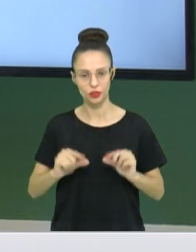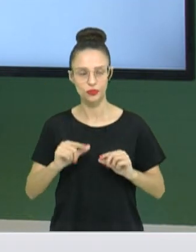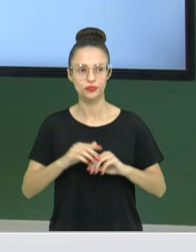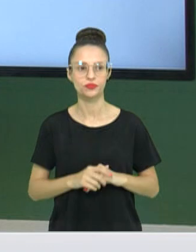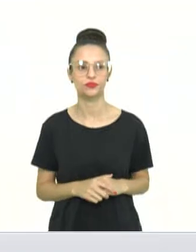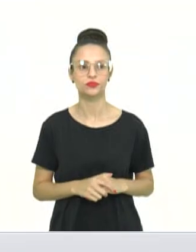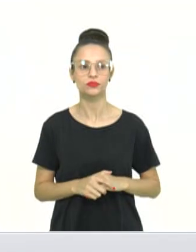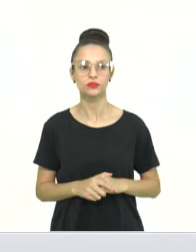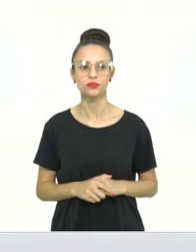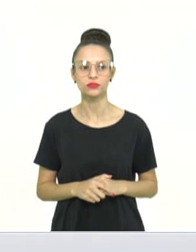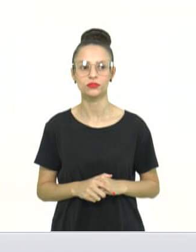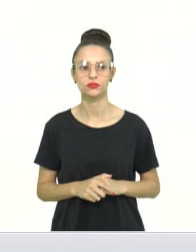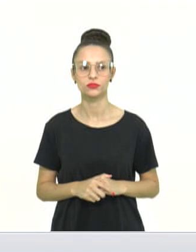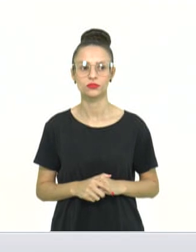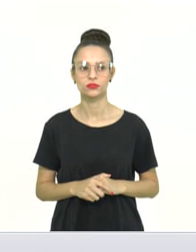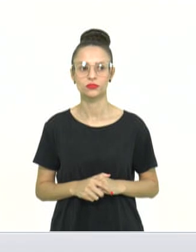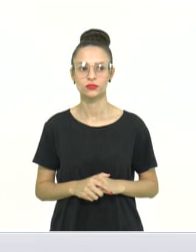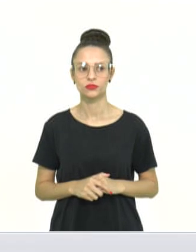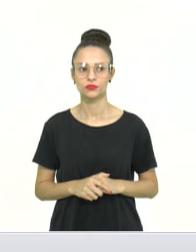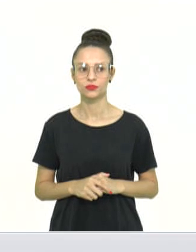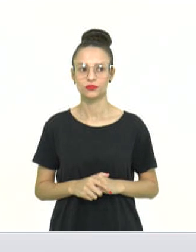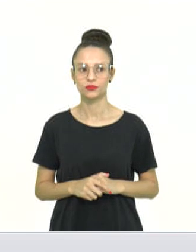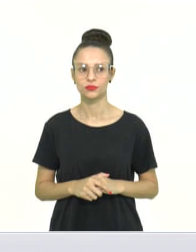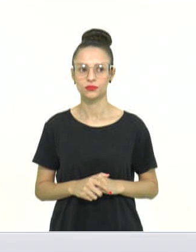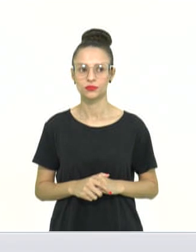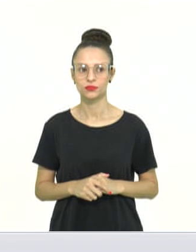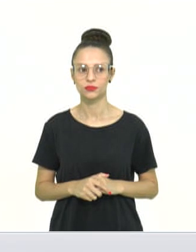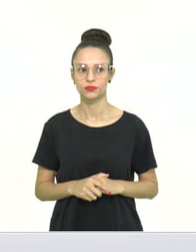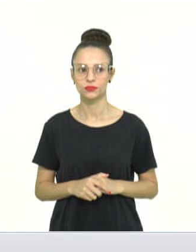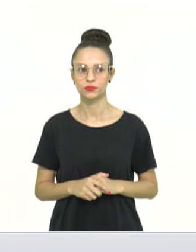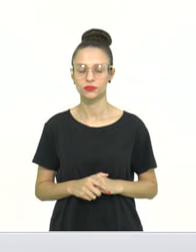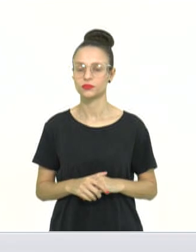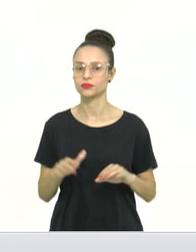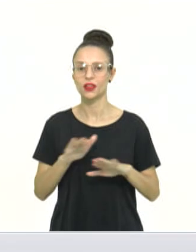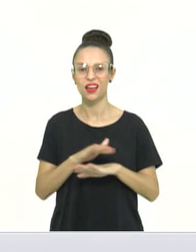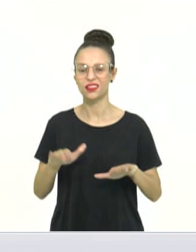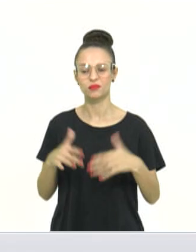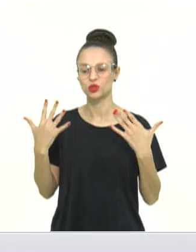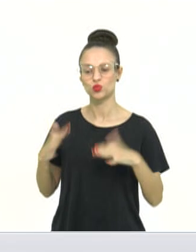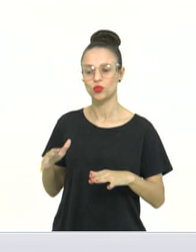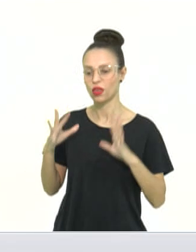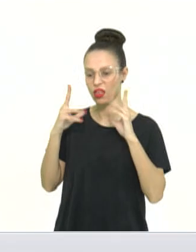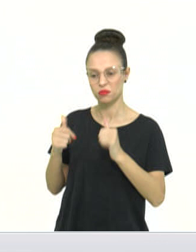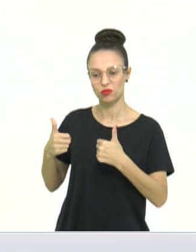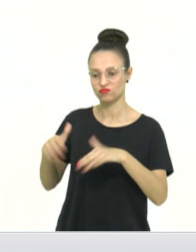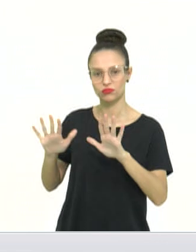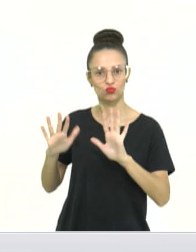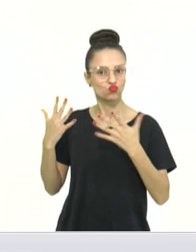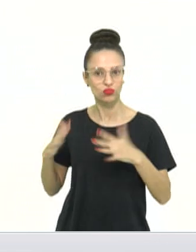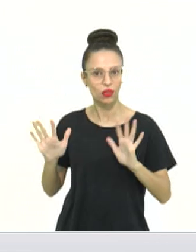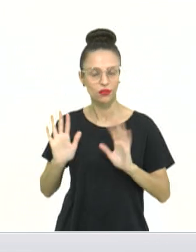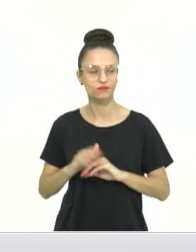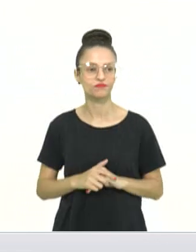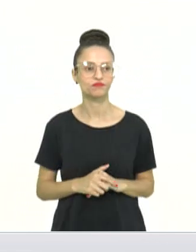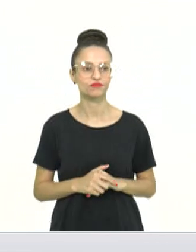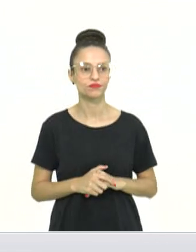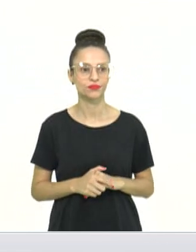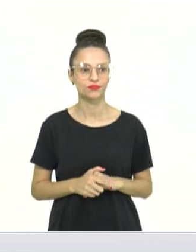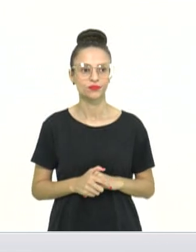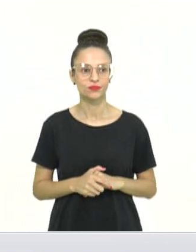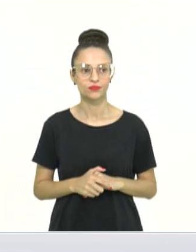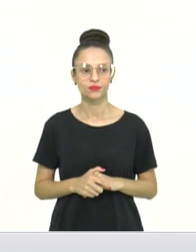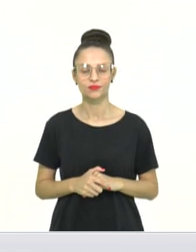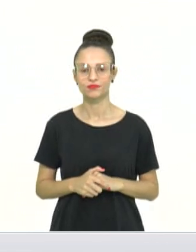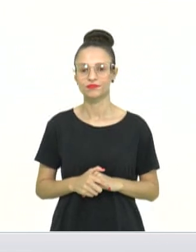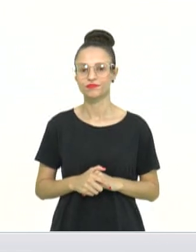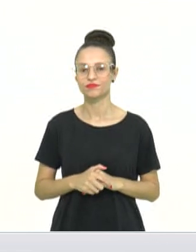frequentes, tá? Fim da temporada de caça, não quero mais esse animal, né?